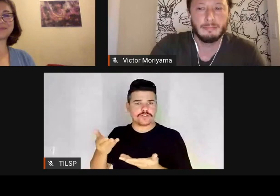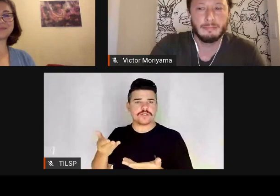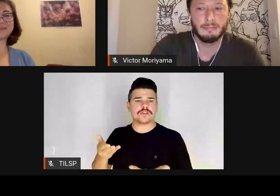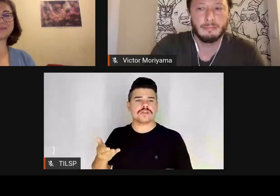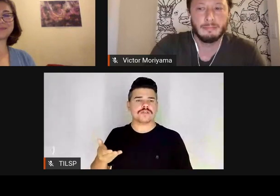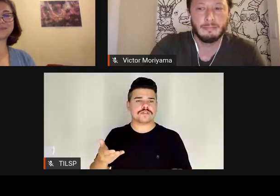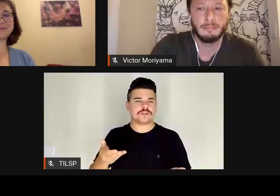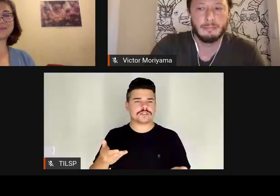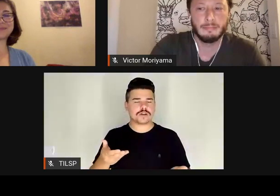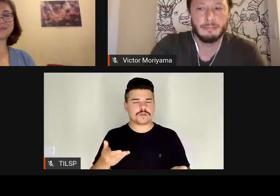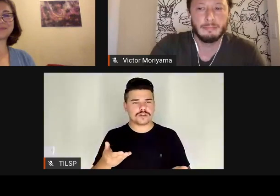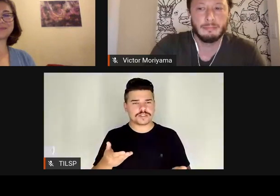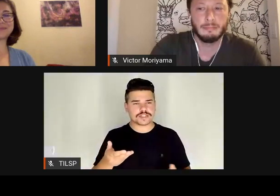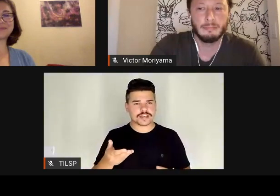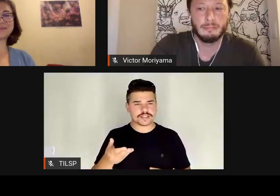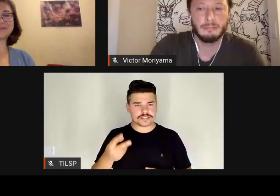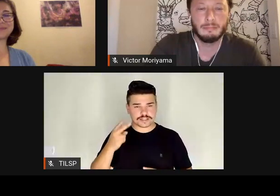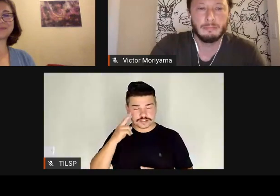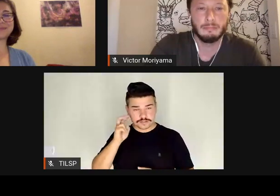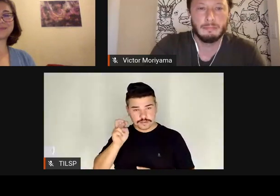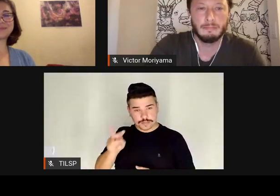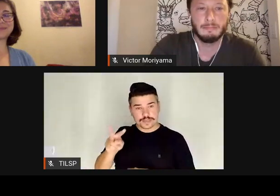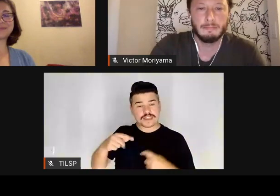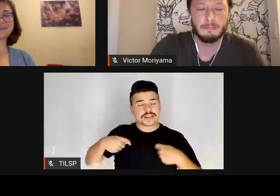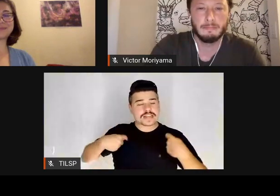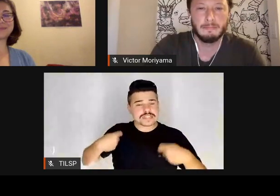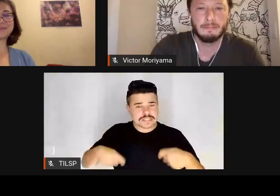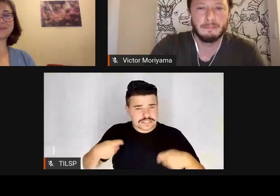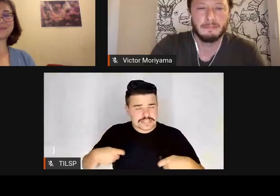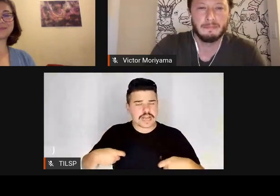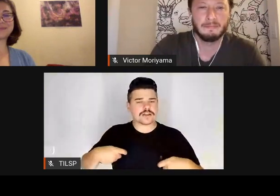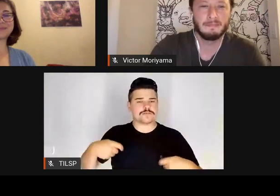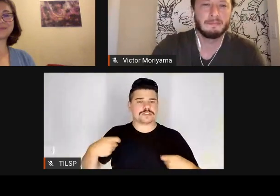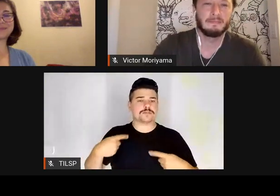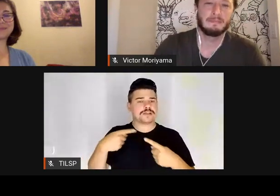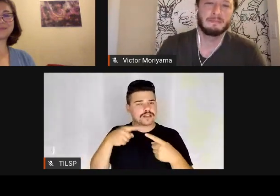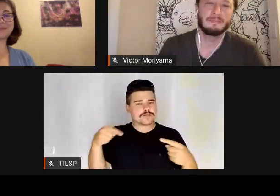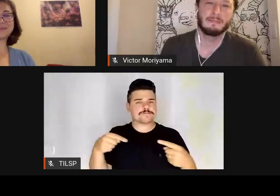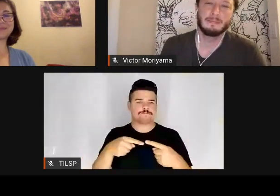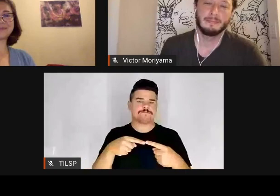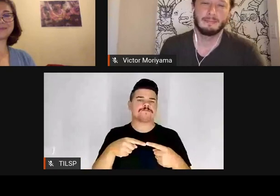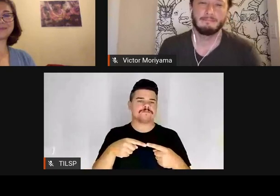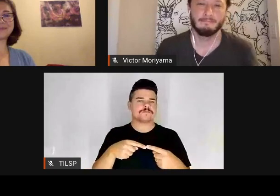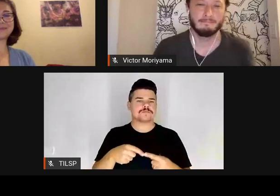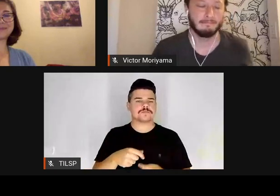Muito necessário, não é interessante, não, é necessário.